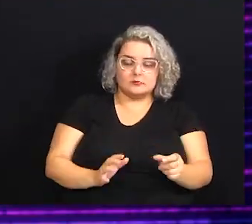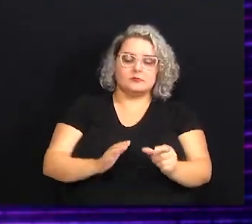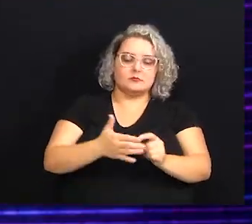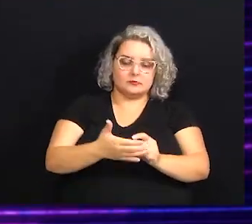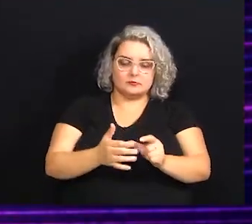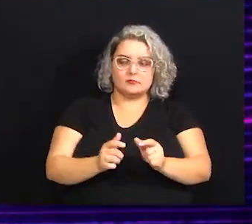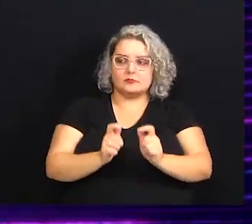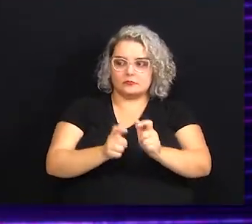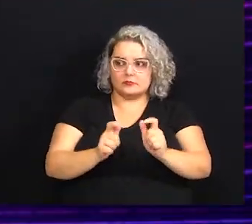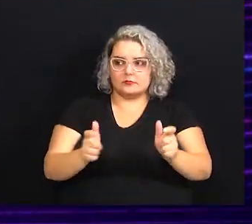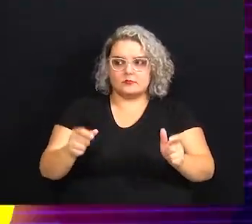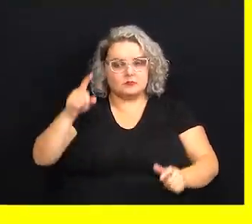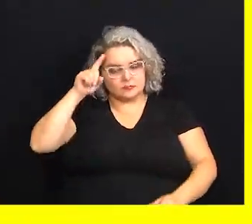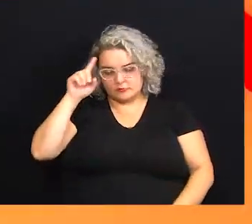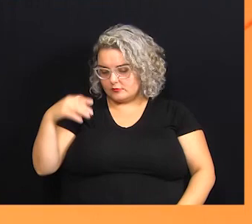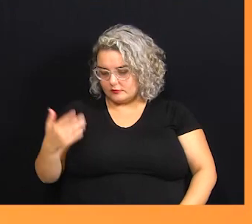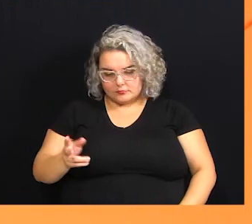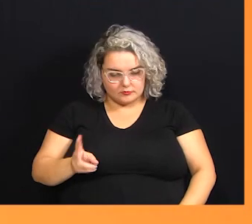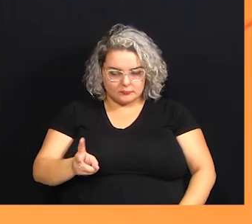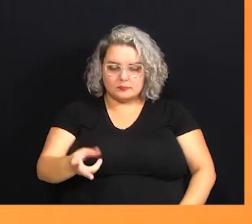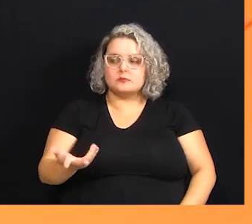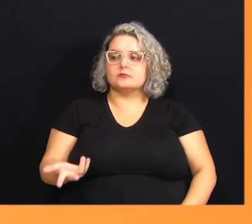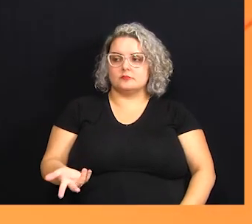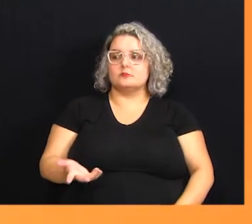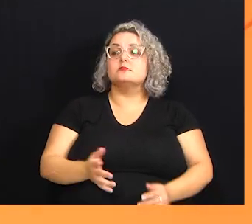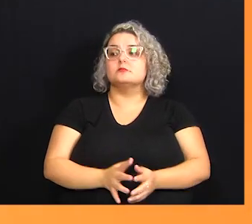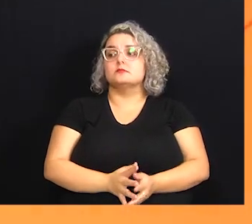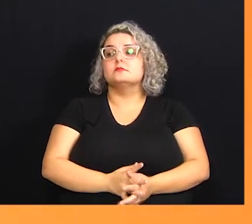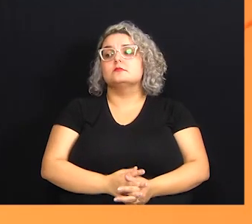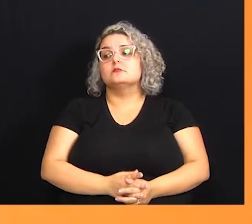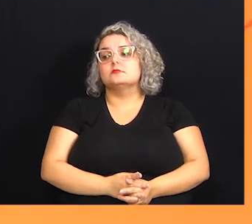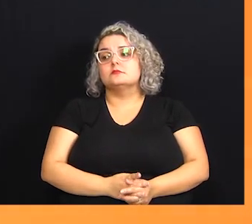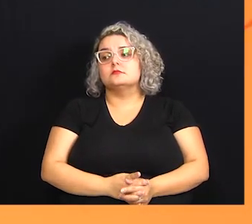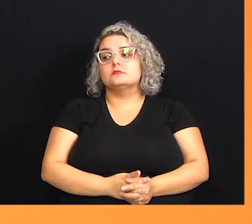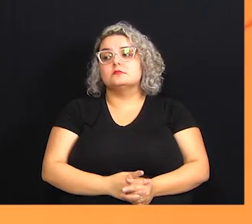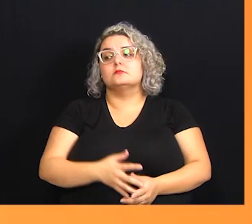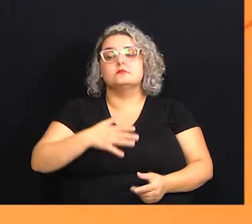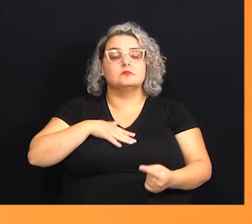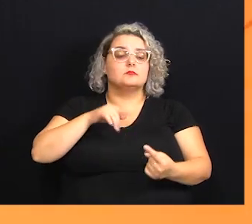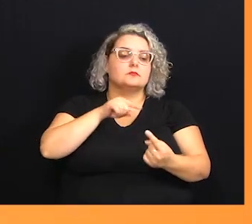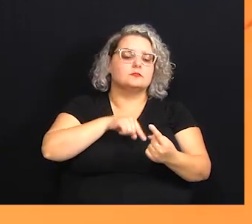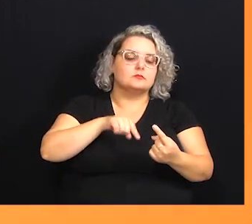aumentando diariamente, constantemente. E o meu